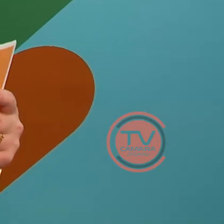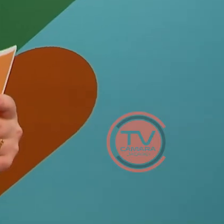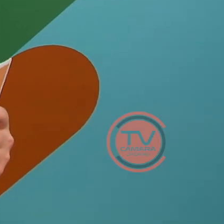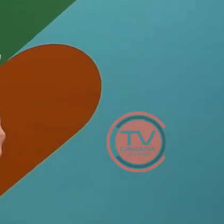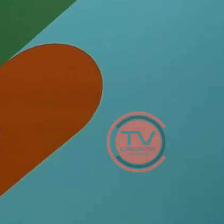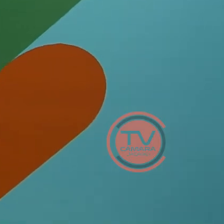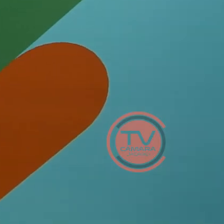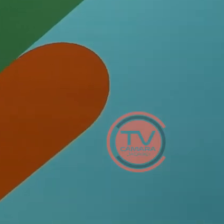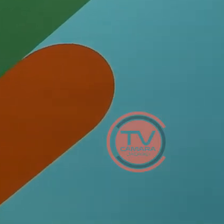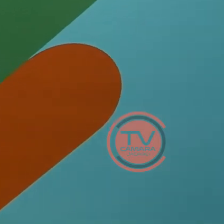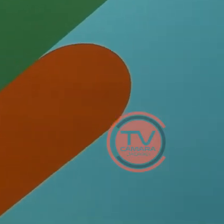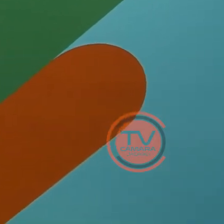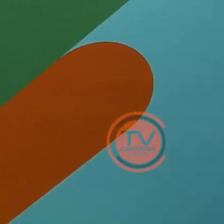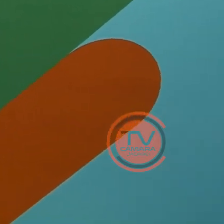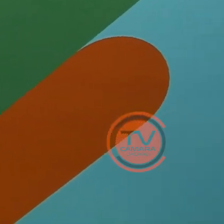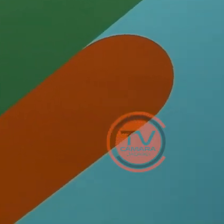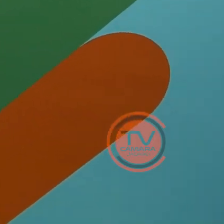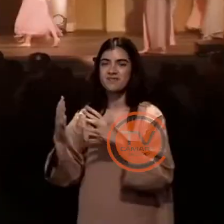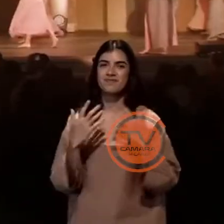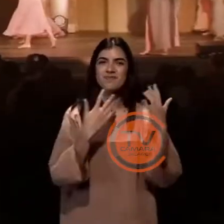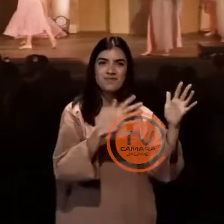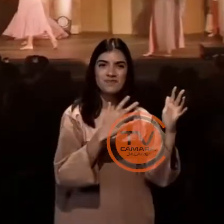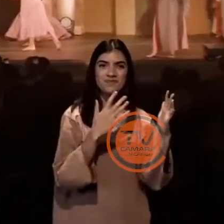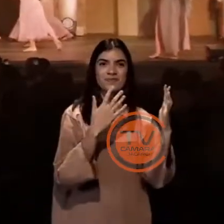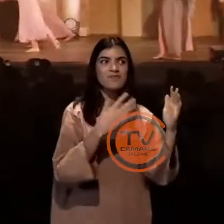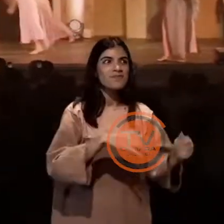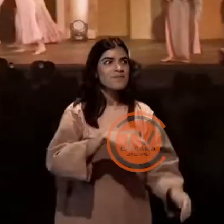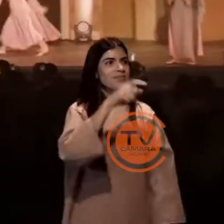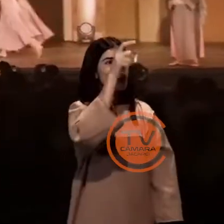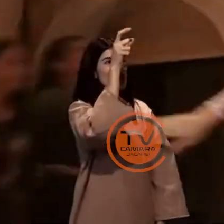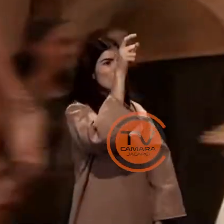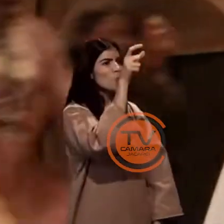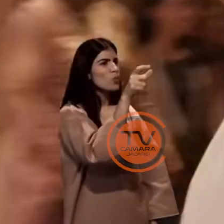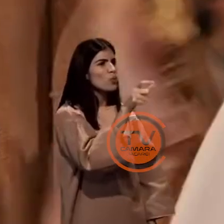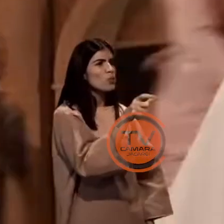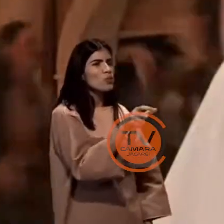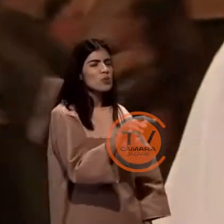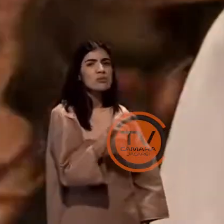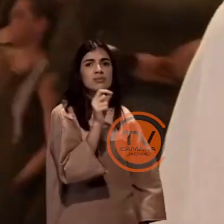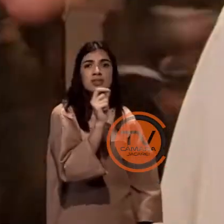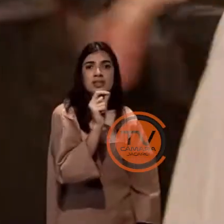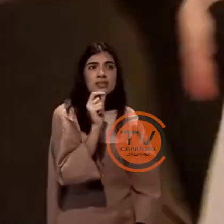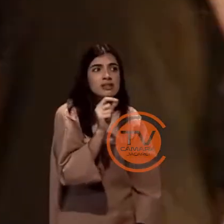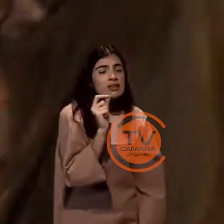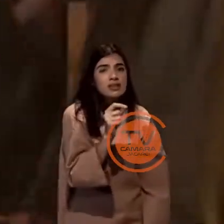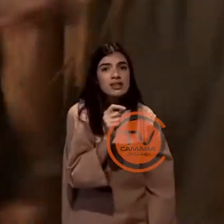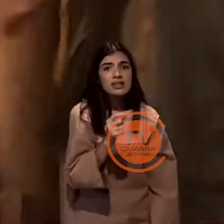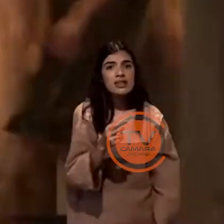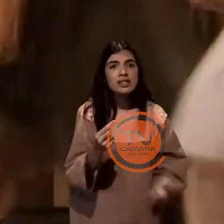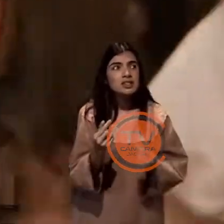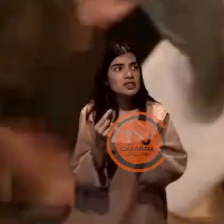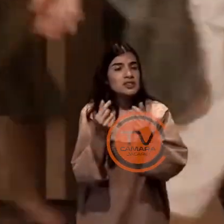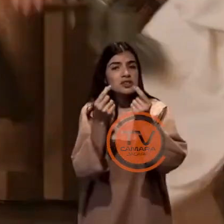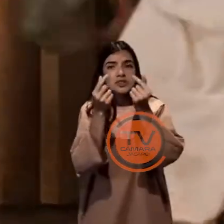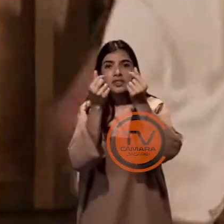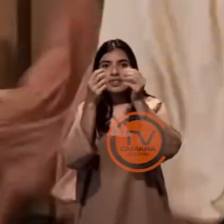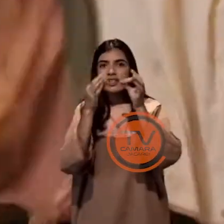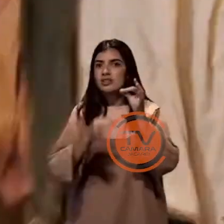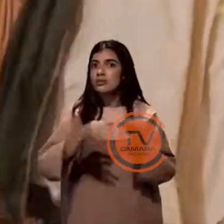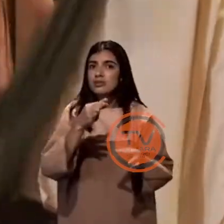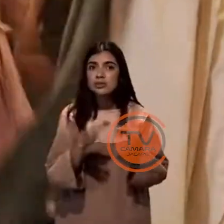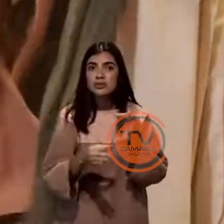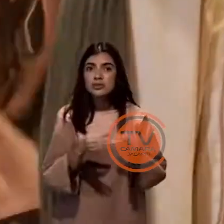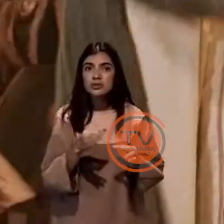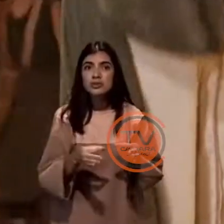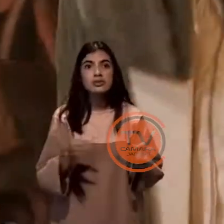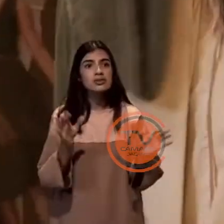vagos até lotar o auditório da igreja, cabendo cerca de 5.000 pessoas. É um espetáculo que movimenta muitas